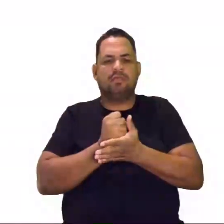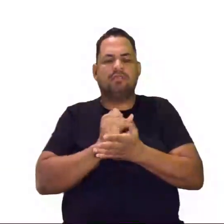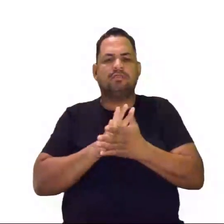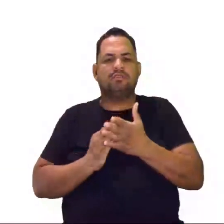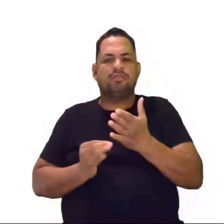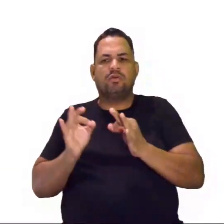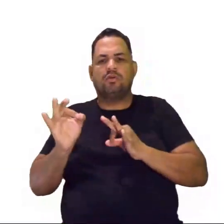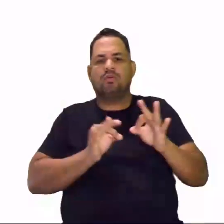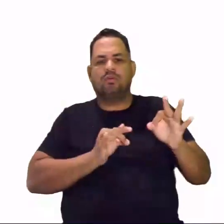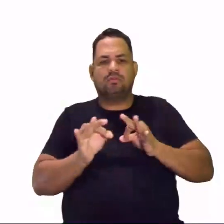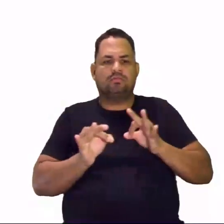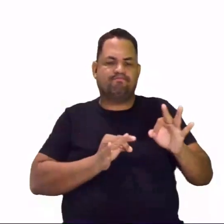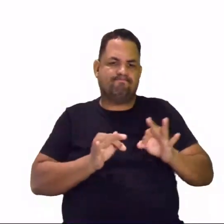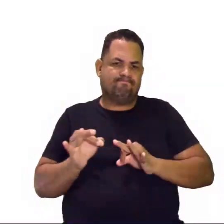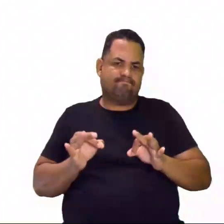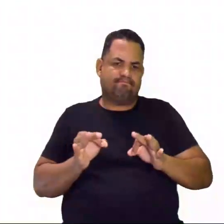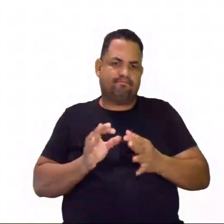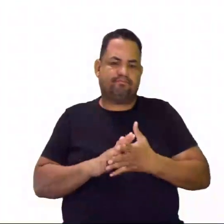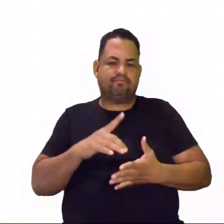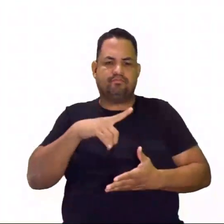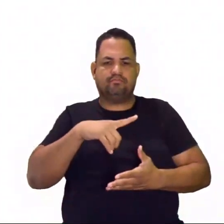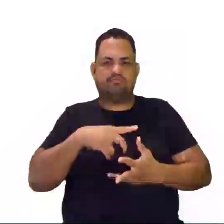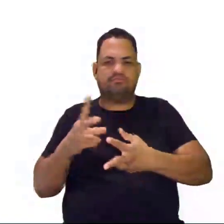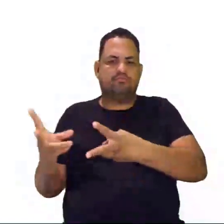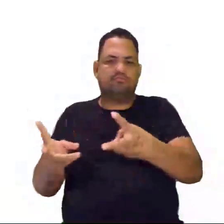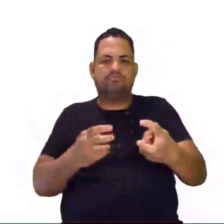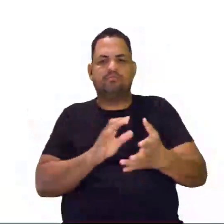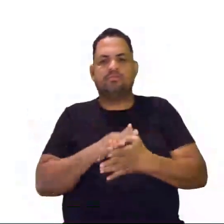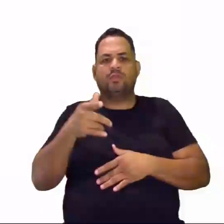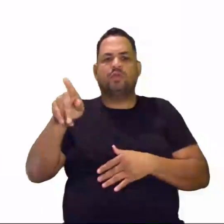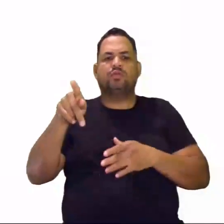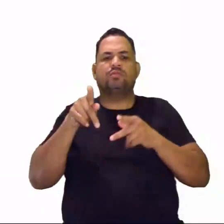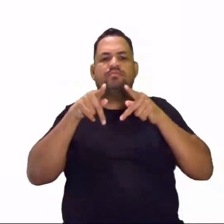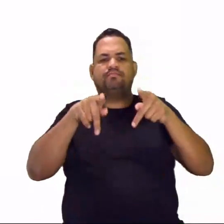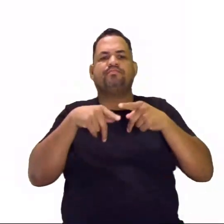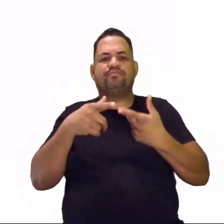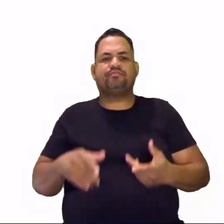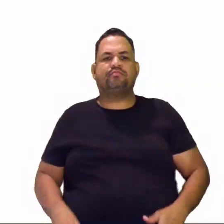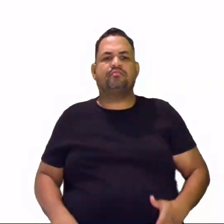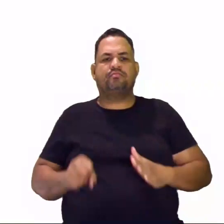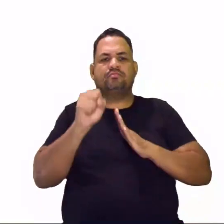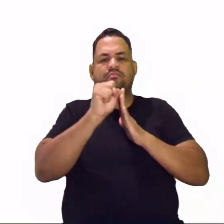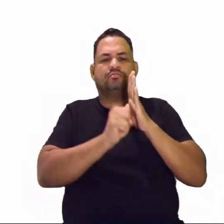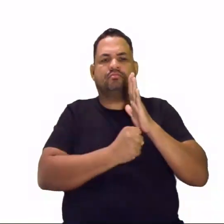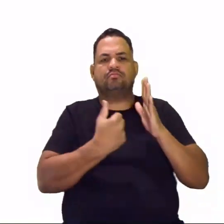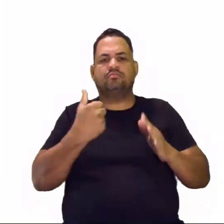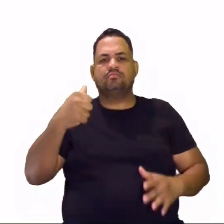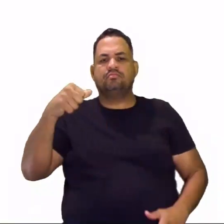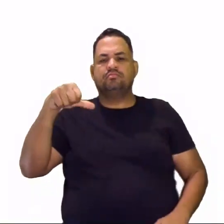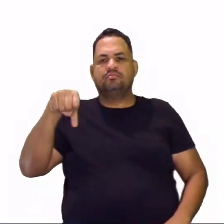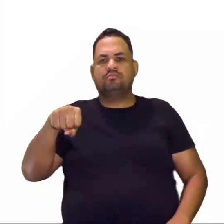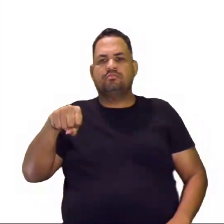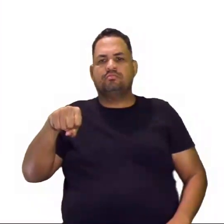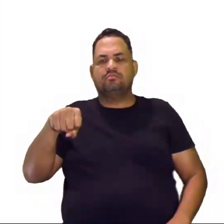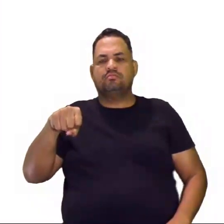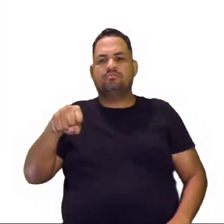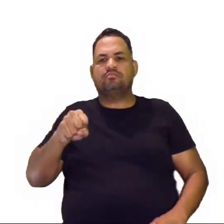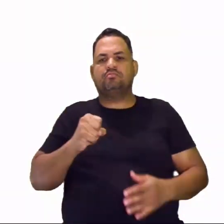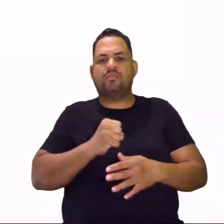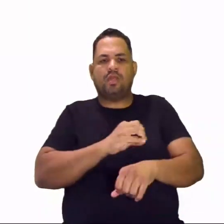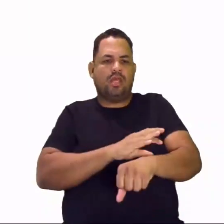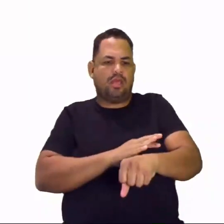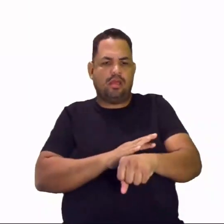gente. Foi um rótulo criado para poder explorar um outro povo. Então, no século XVIII, a cor da pele